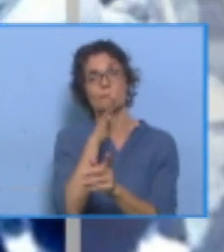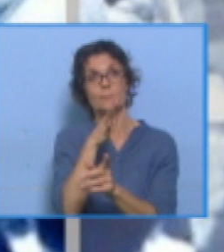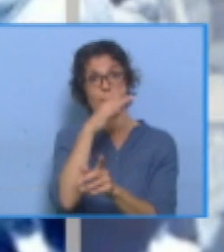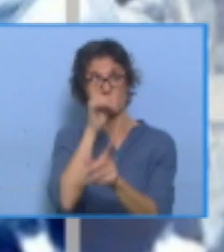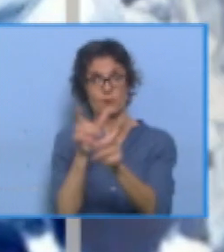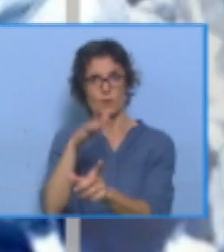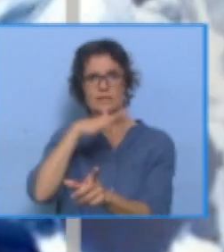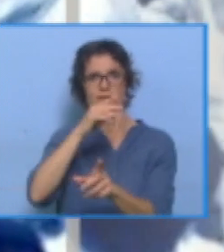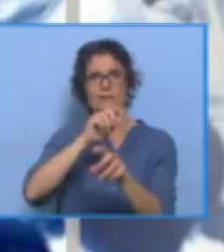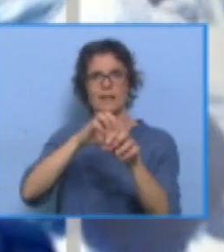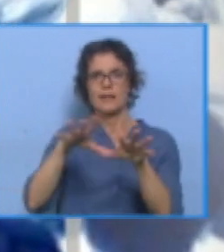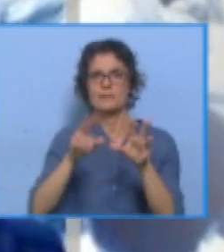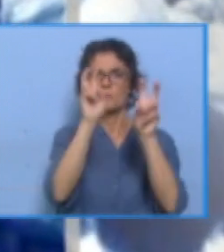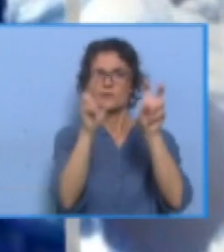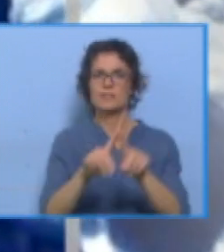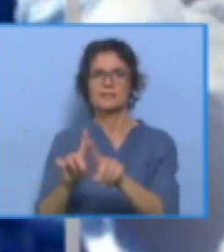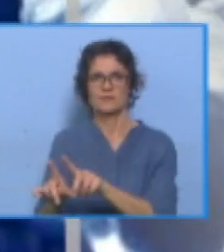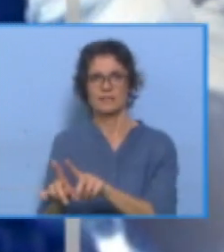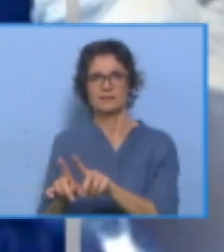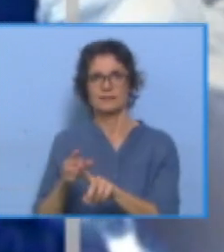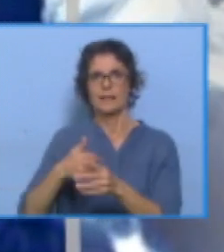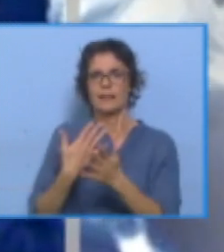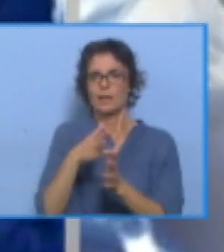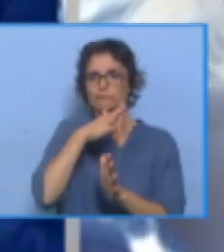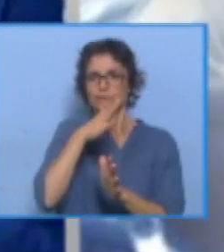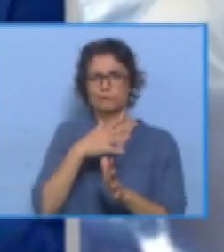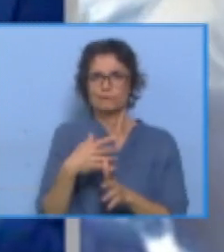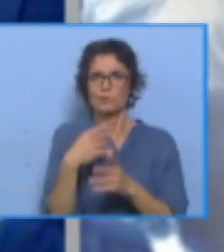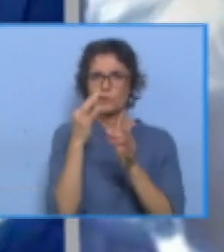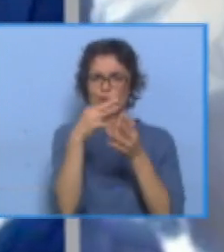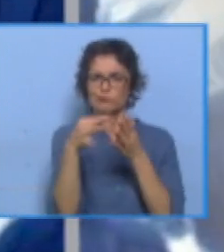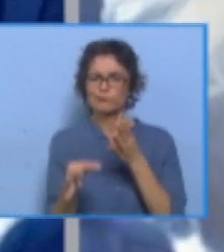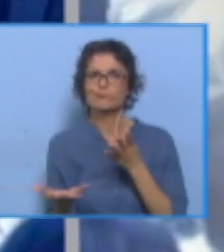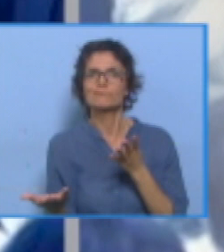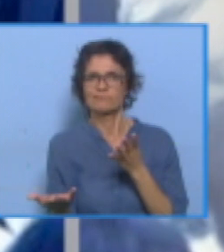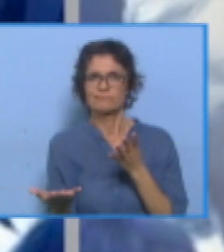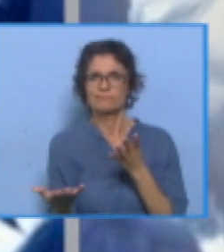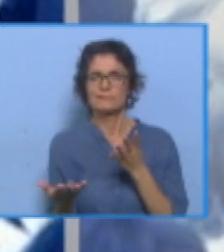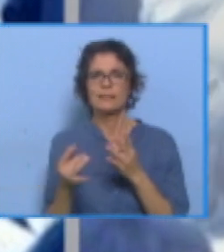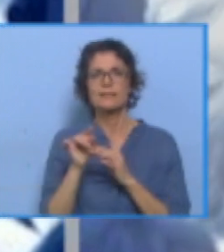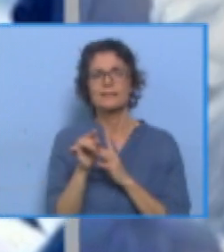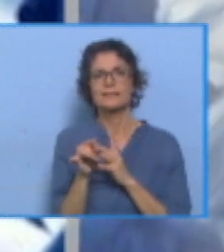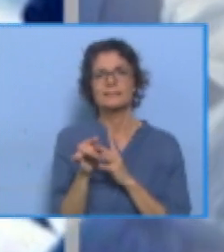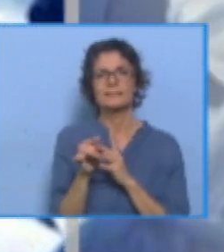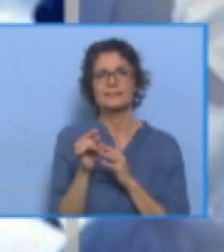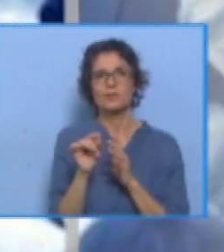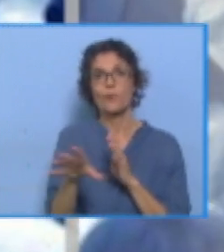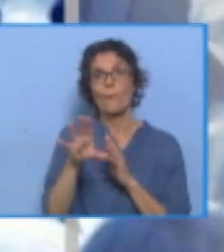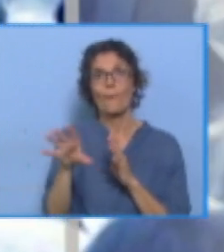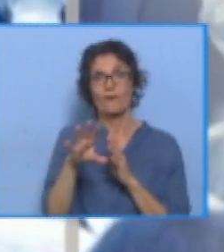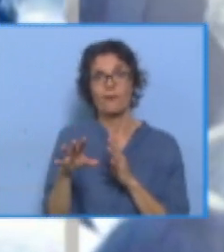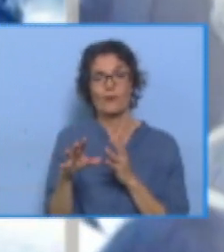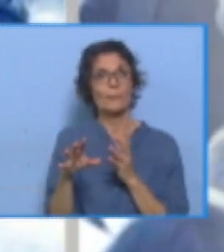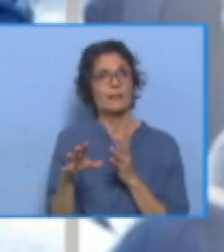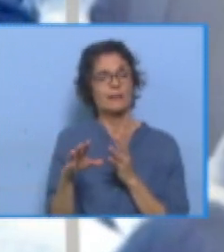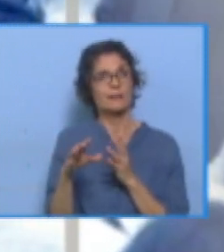que conseguem de facto ser mensagens muito específicas, muito claras, muito concretas, e que de facto são uma forma de apostolado